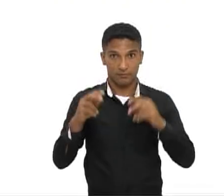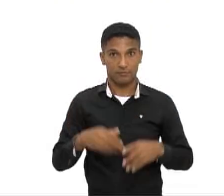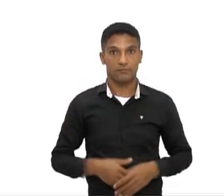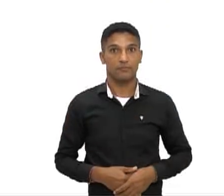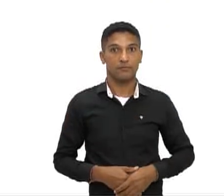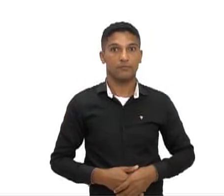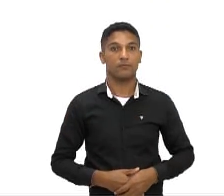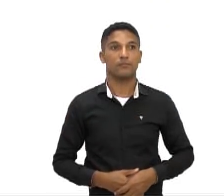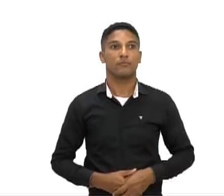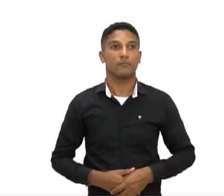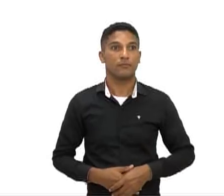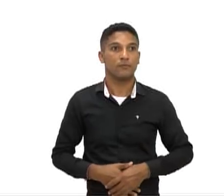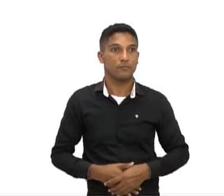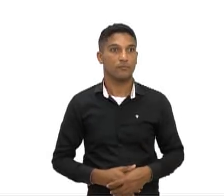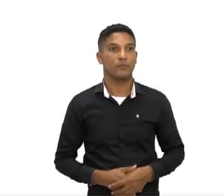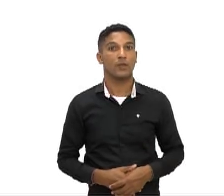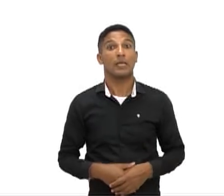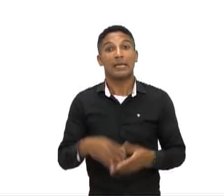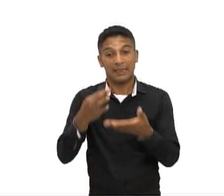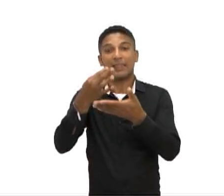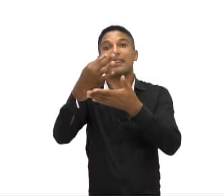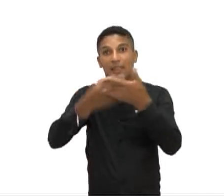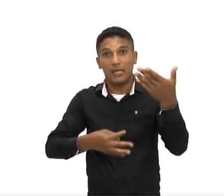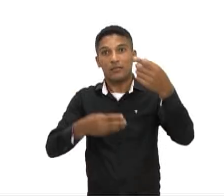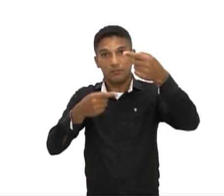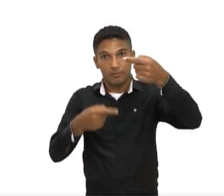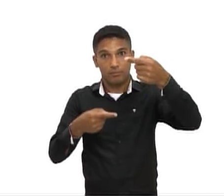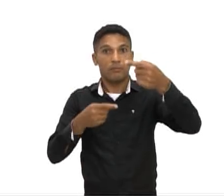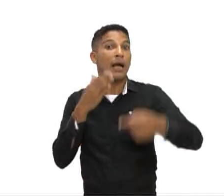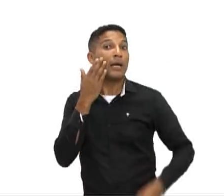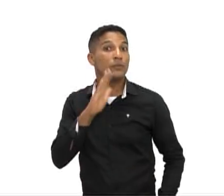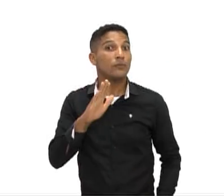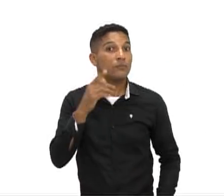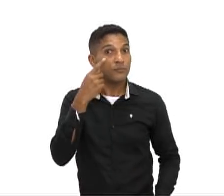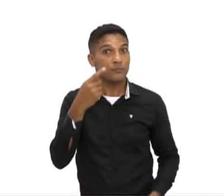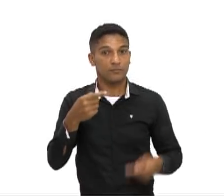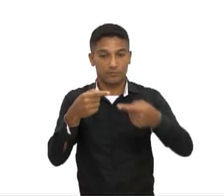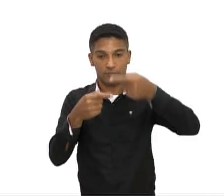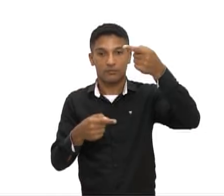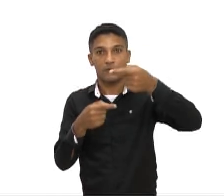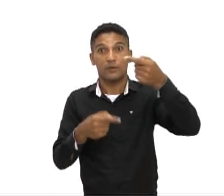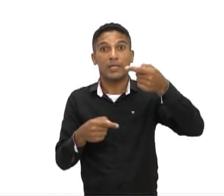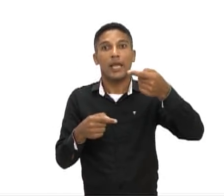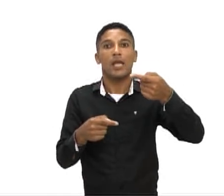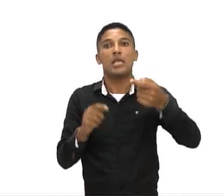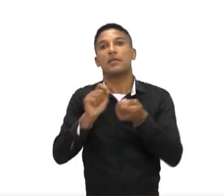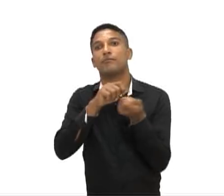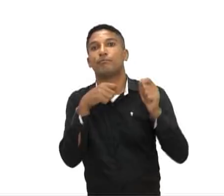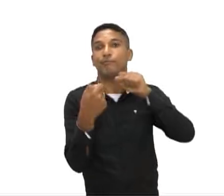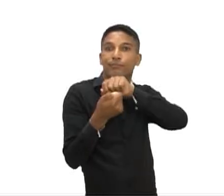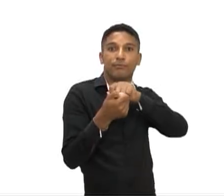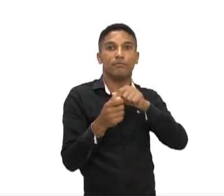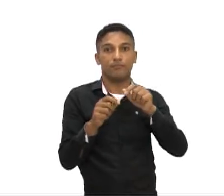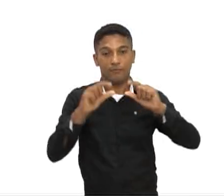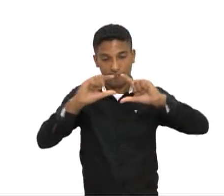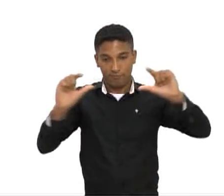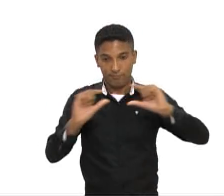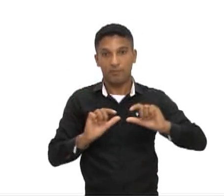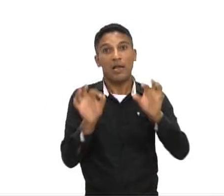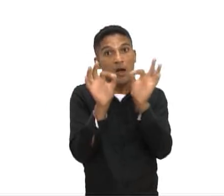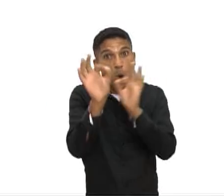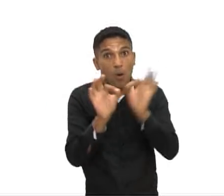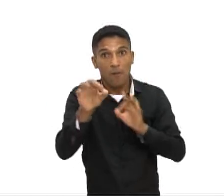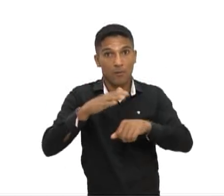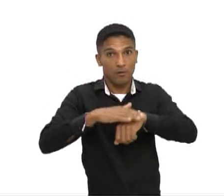enunciado. Reorganize esse texto para que os pronomes façam referência à herança recebida por cada filho do lavrador,